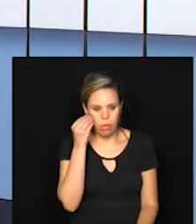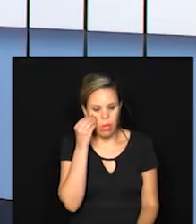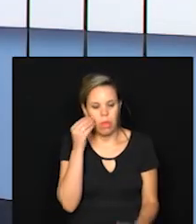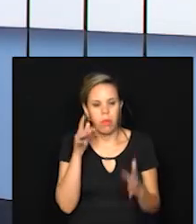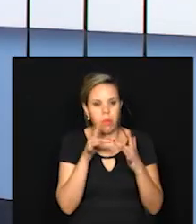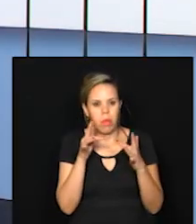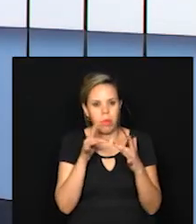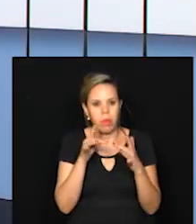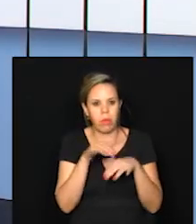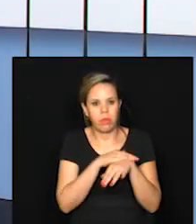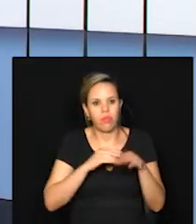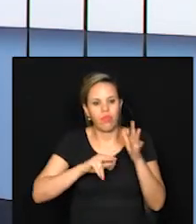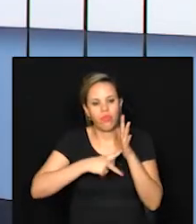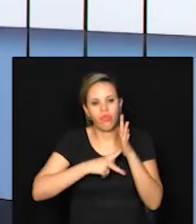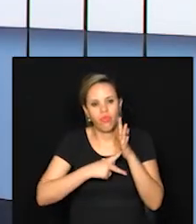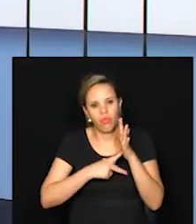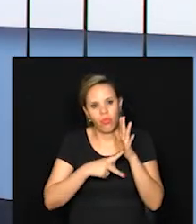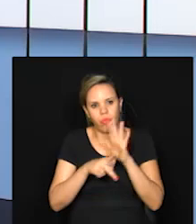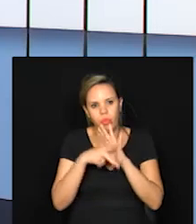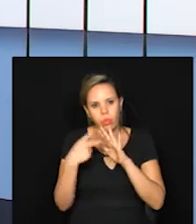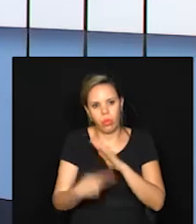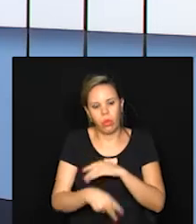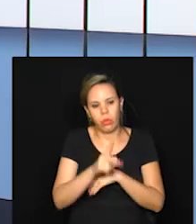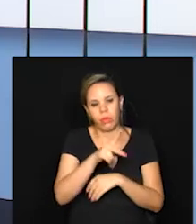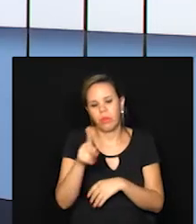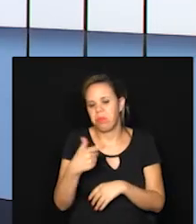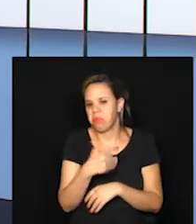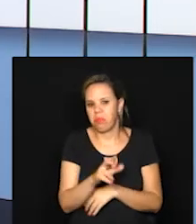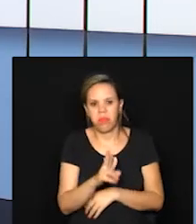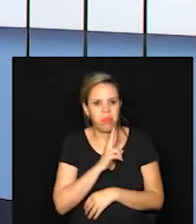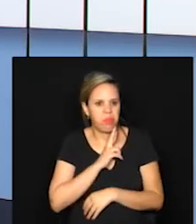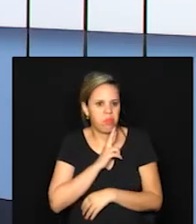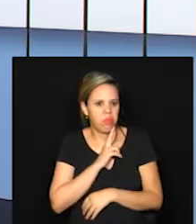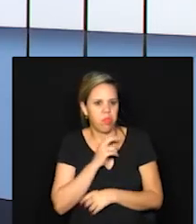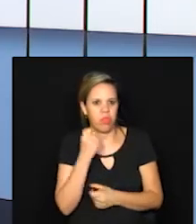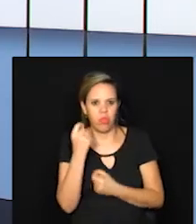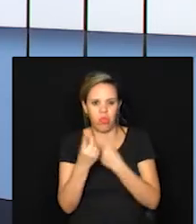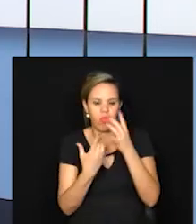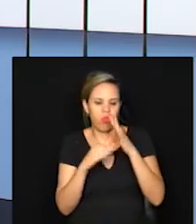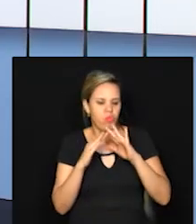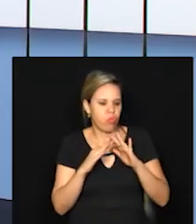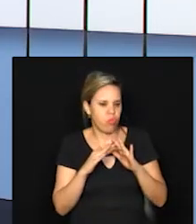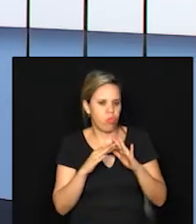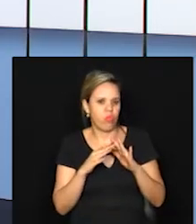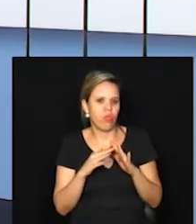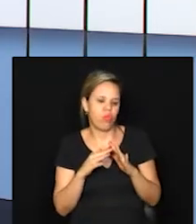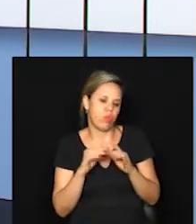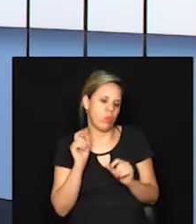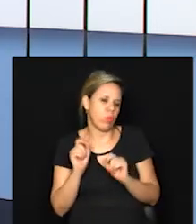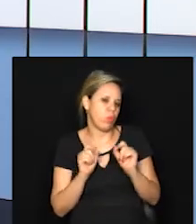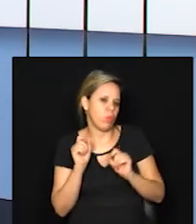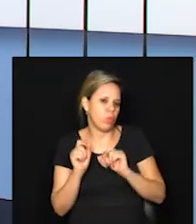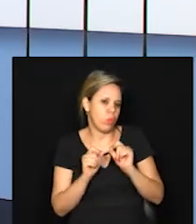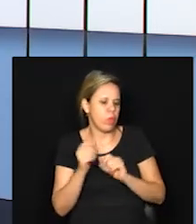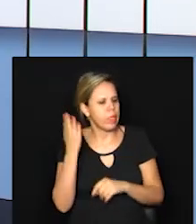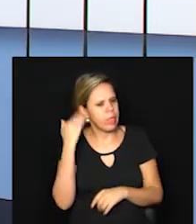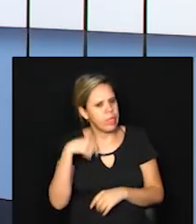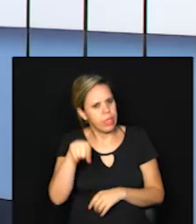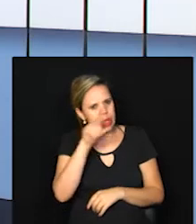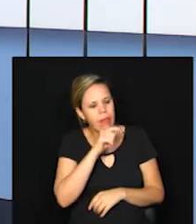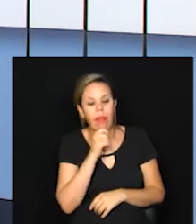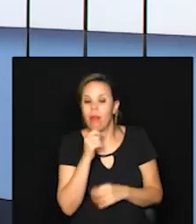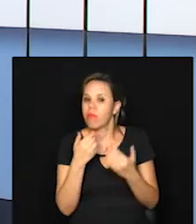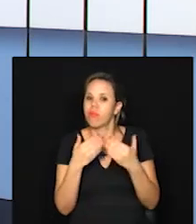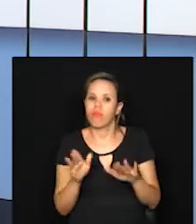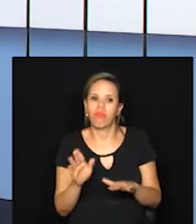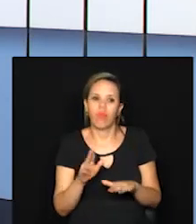falar com o sindicato patronal, não tivemos respostas, e também com algumas escolas que soubemos que elas ainda não